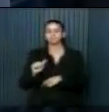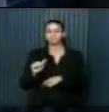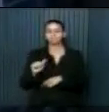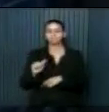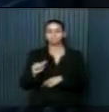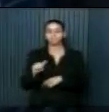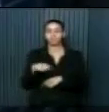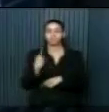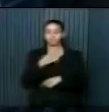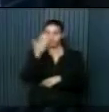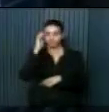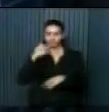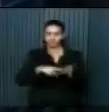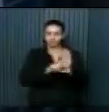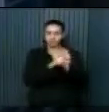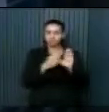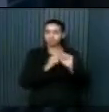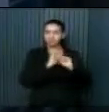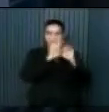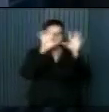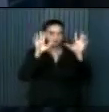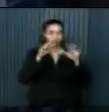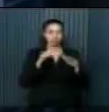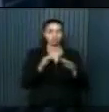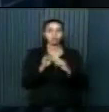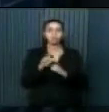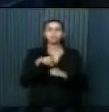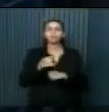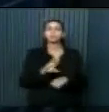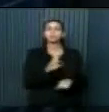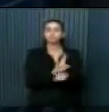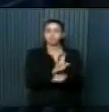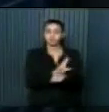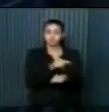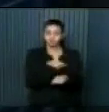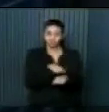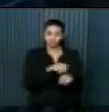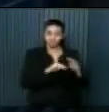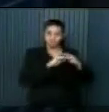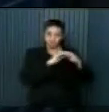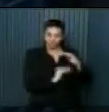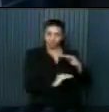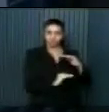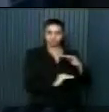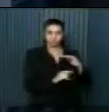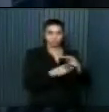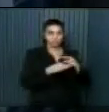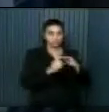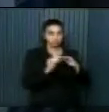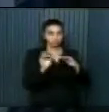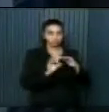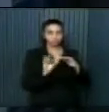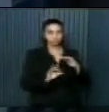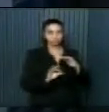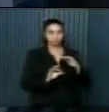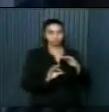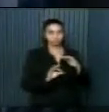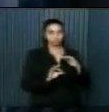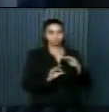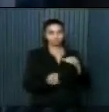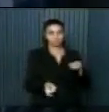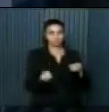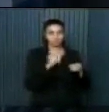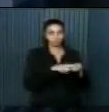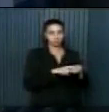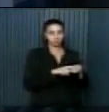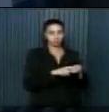que a lei deixa muito claro que se o fundo de reserva ficar abaixo de 30% e não recomposto